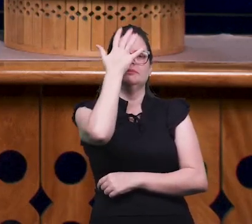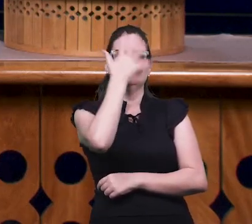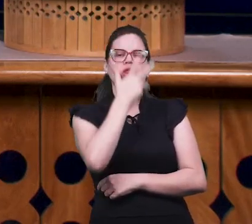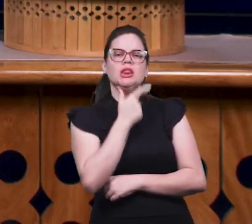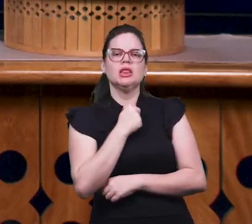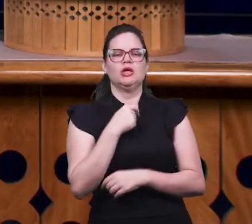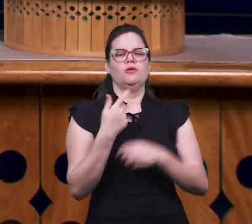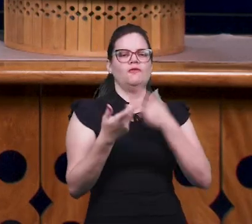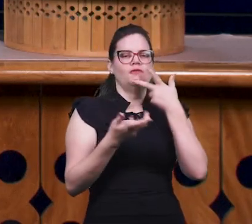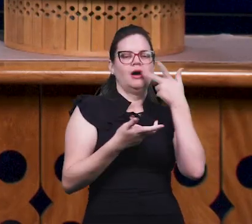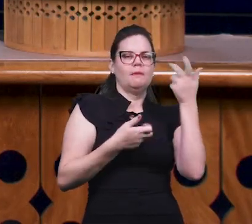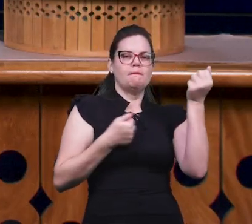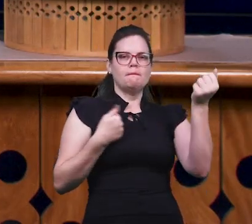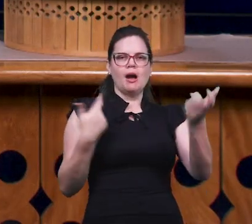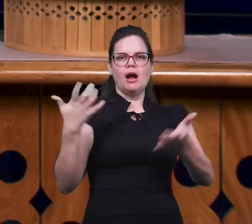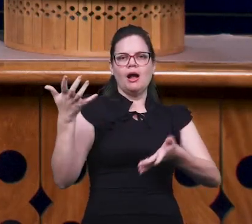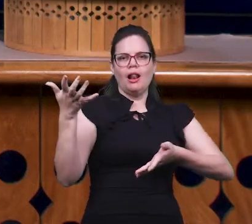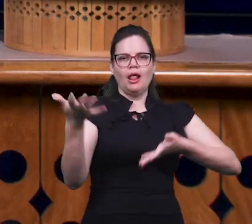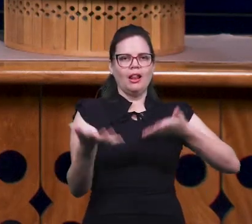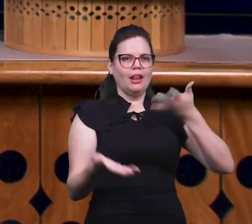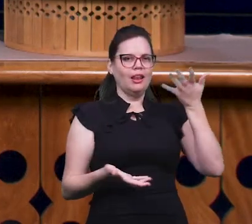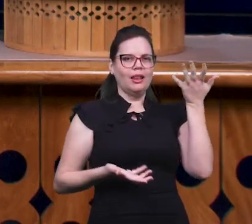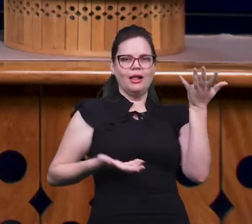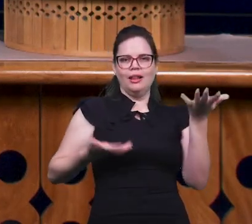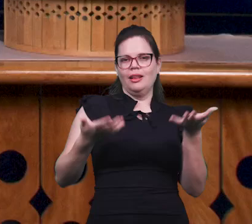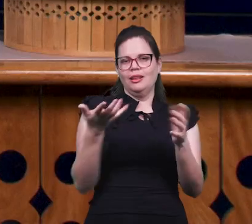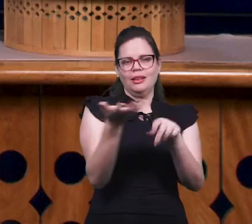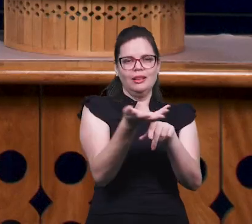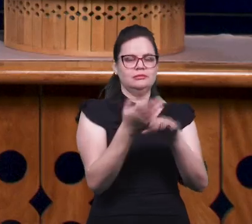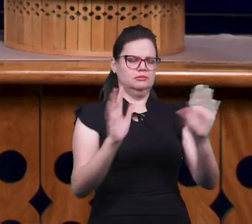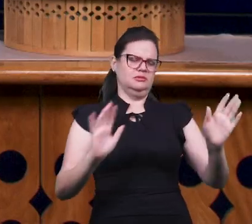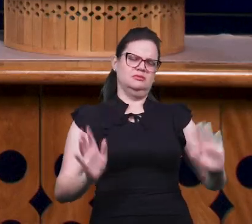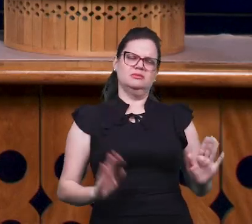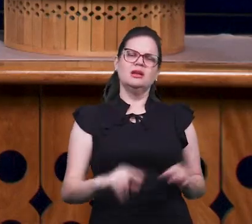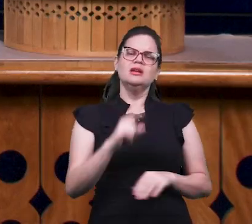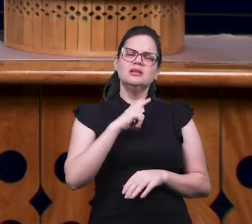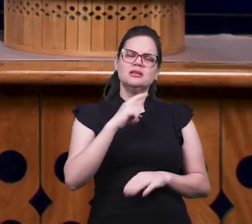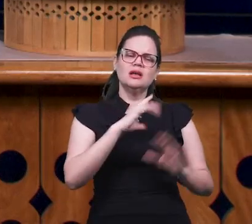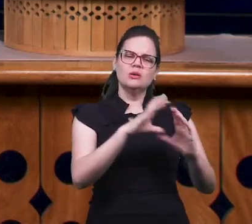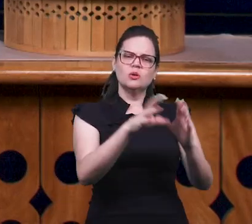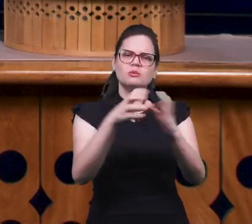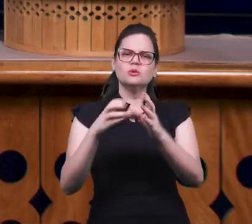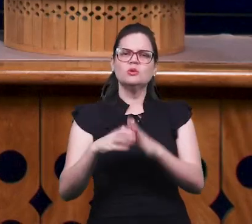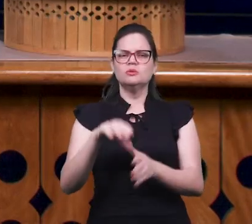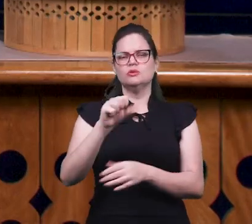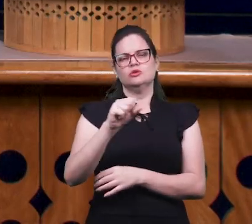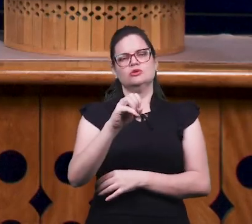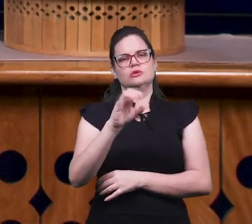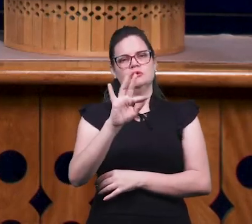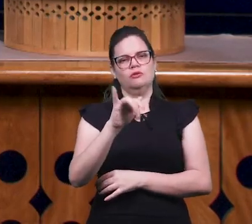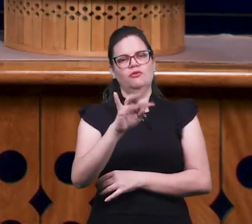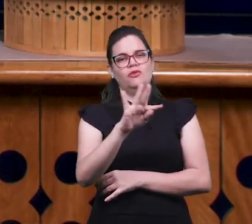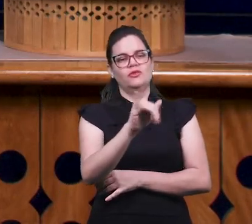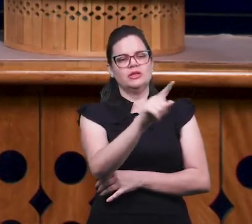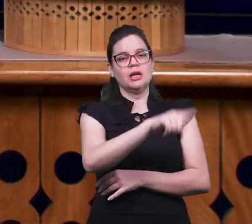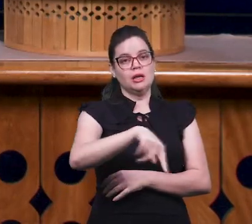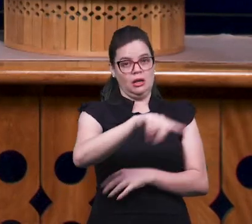É tudo a filosofia. A filosofia já tem uns sofistas que pregavam aquelas coisas bonitas, falavam aquelas coisas